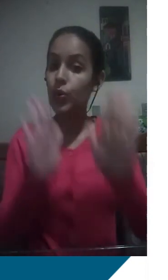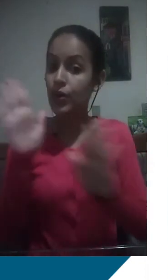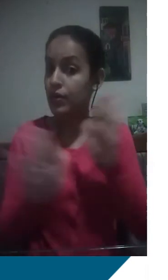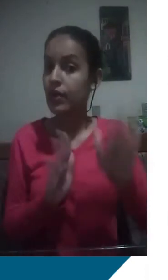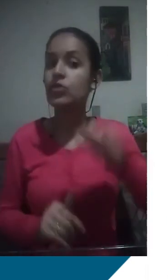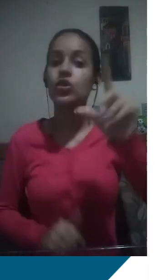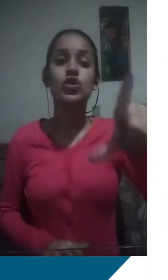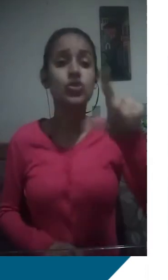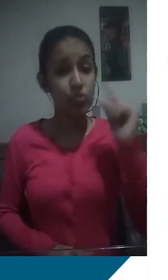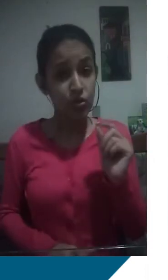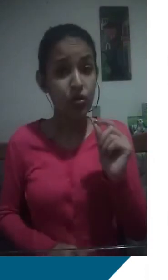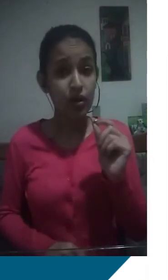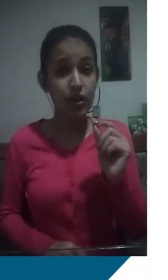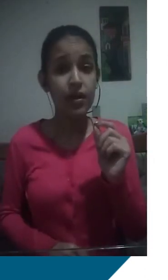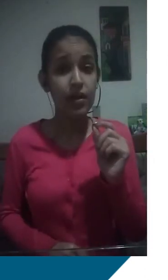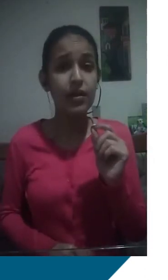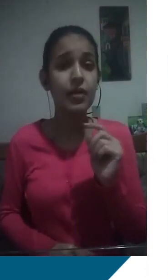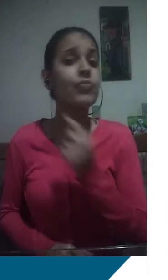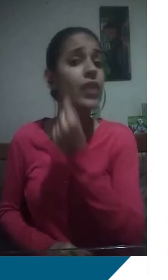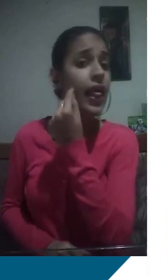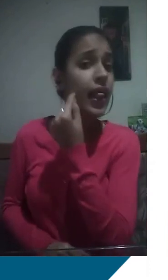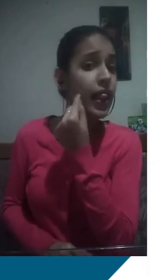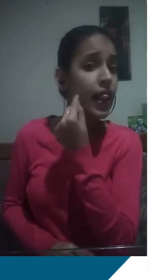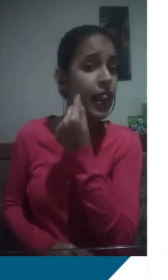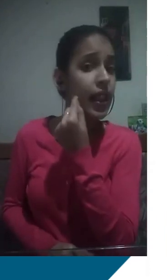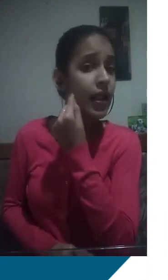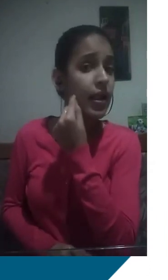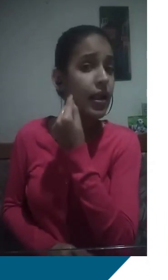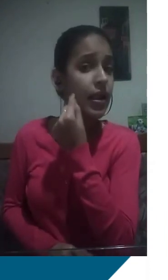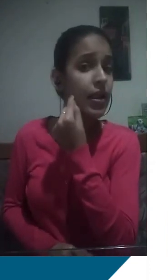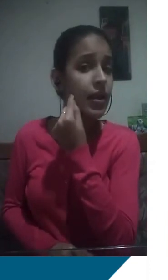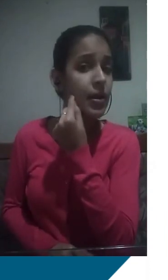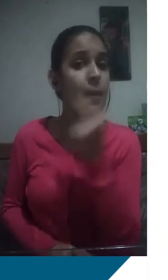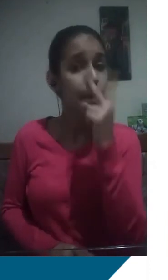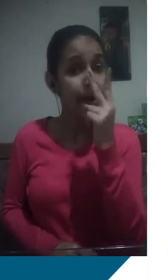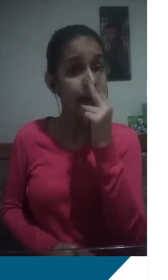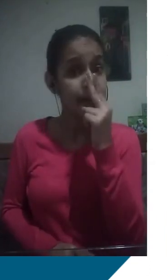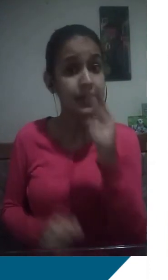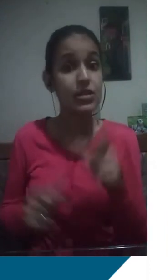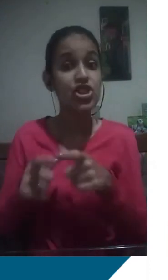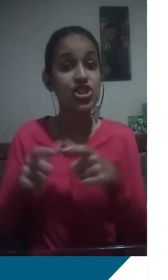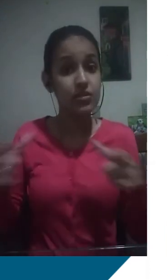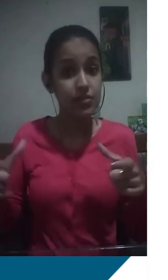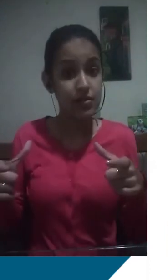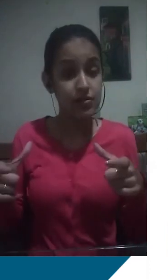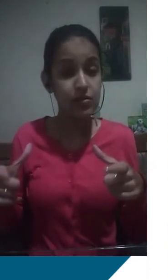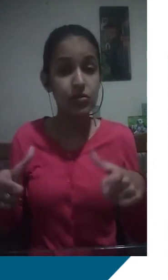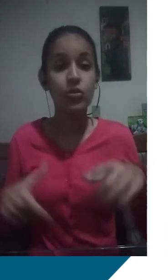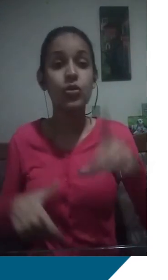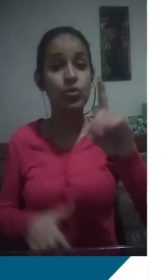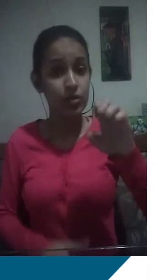muito parecido com o coeficiente de dilatação do dente. Tá? Tem que tomar esse cuidado.